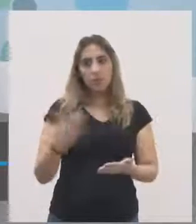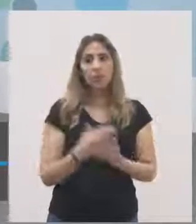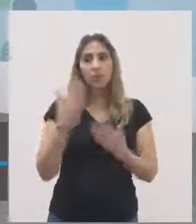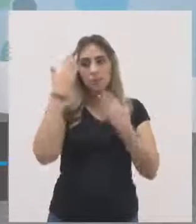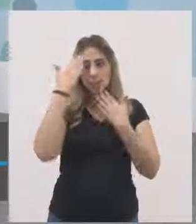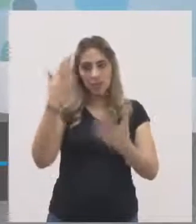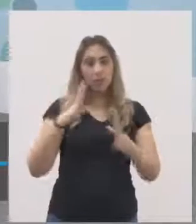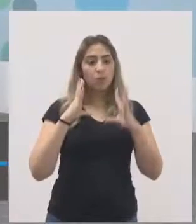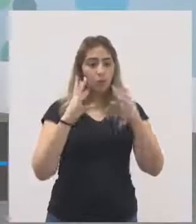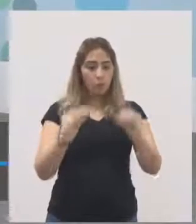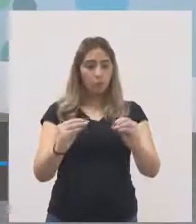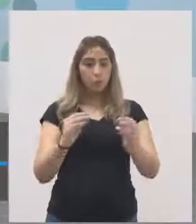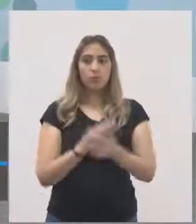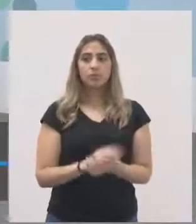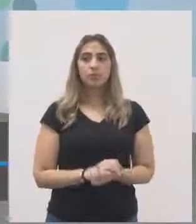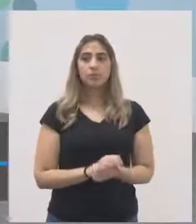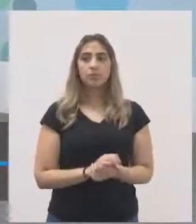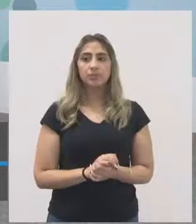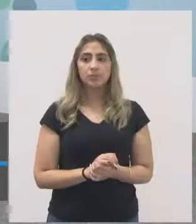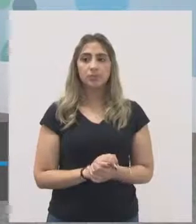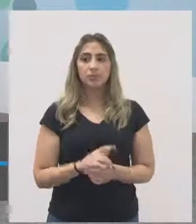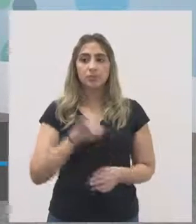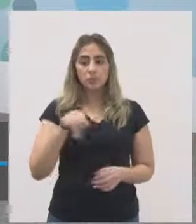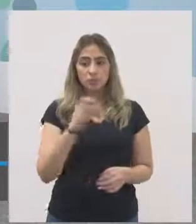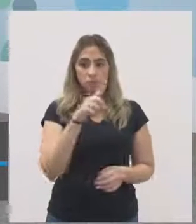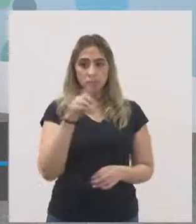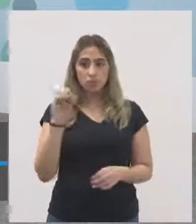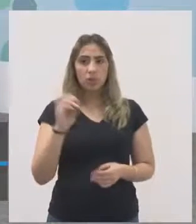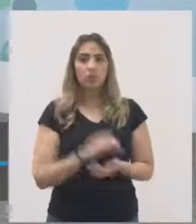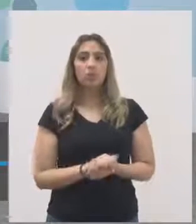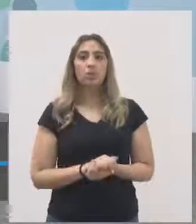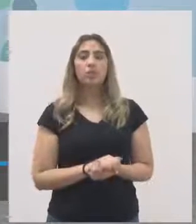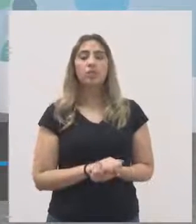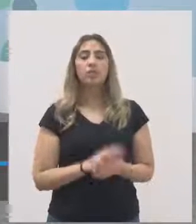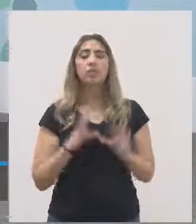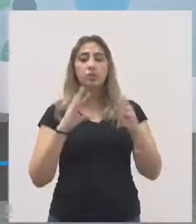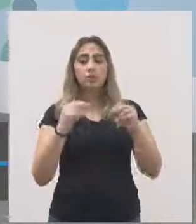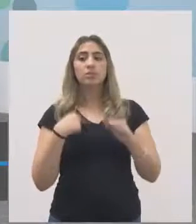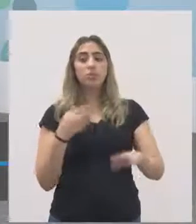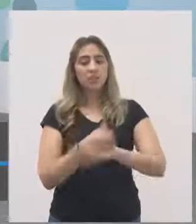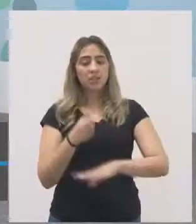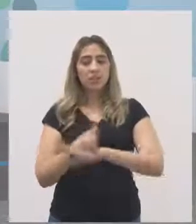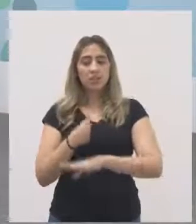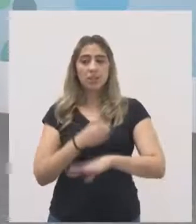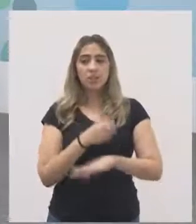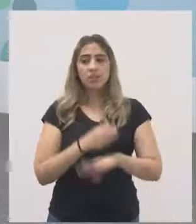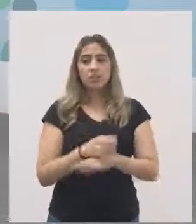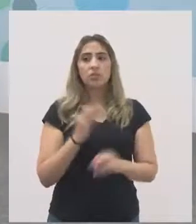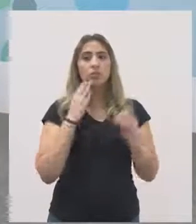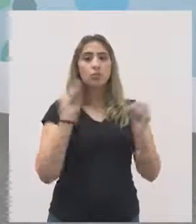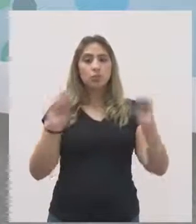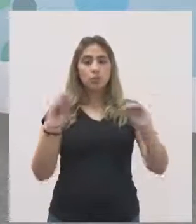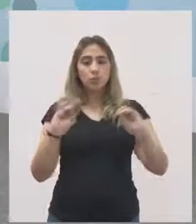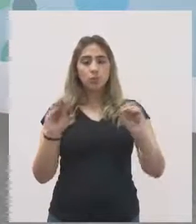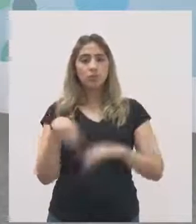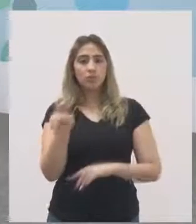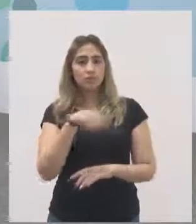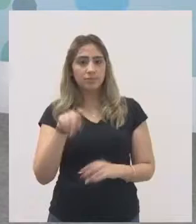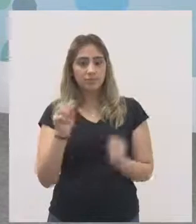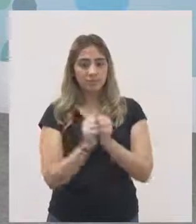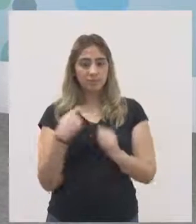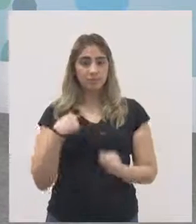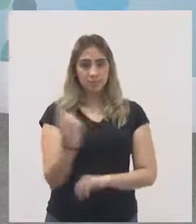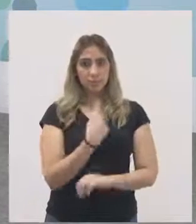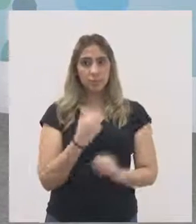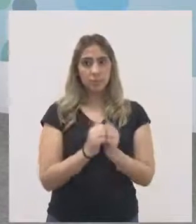ao Paulo, obrigado a Gra, o João que veio aqui, a todo mundo que tá participando. Thelma, Carol, um beijo, que vocês sempre estão aqui